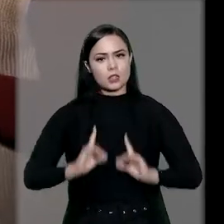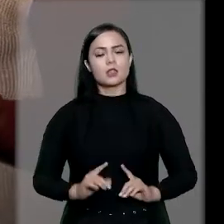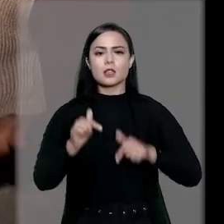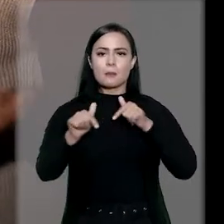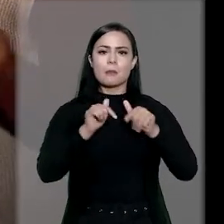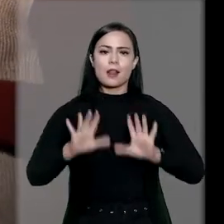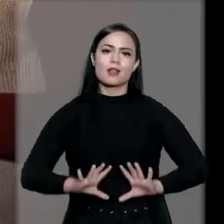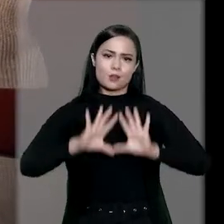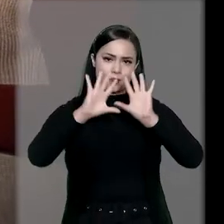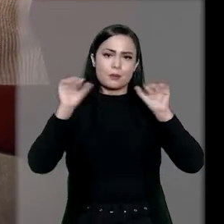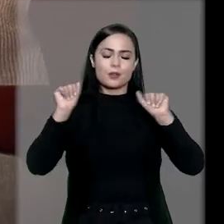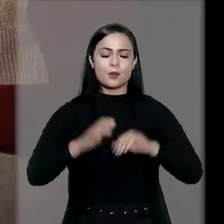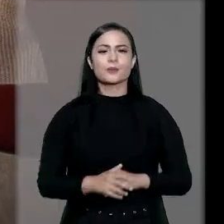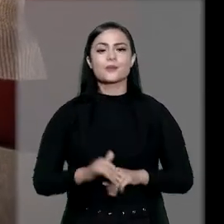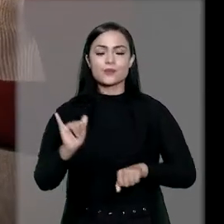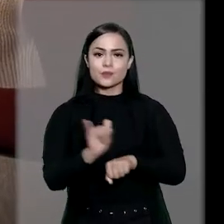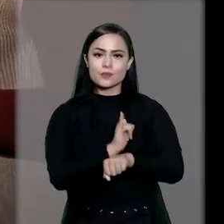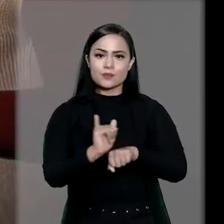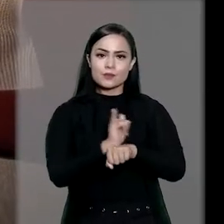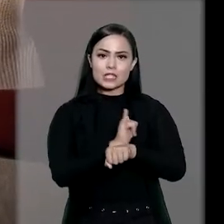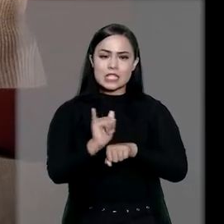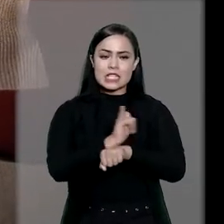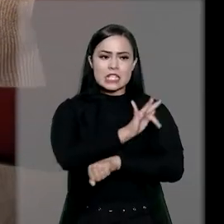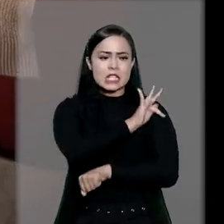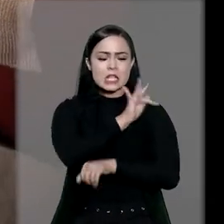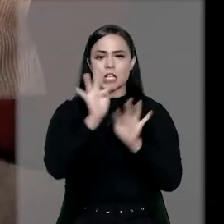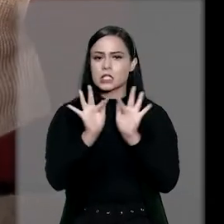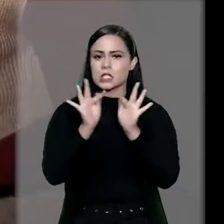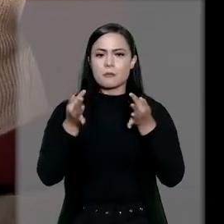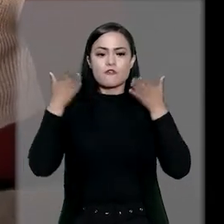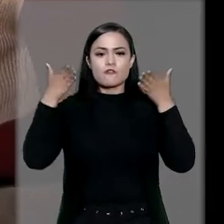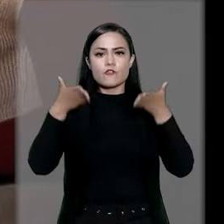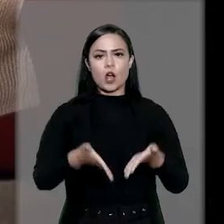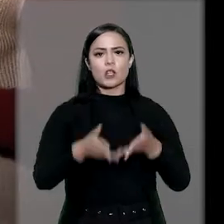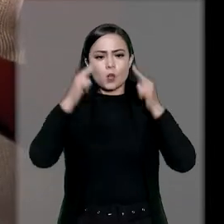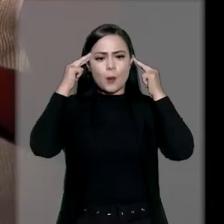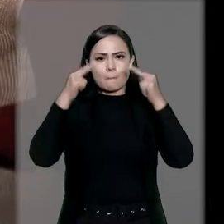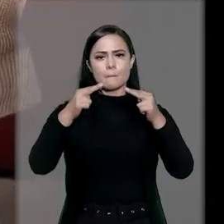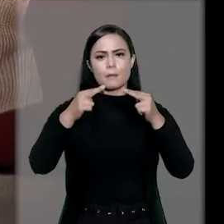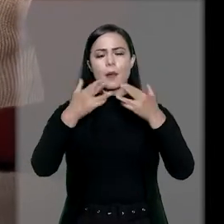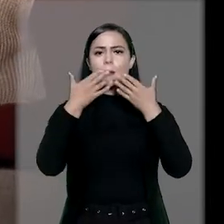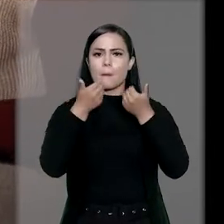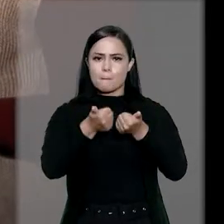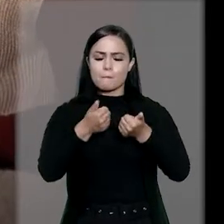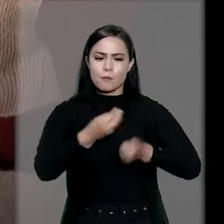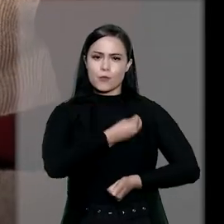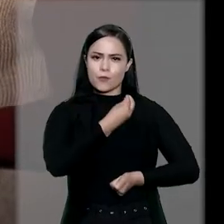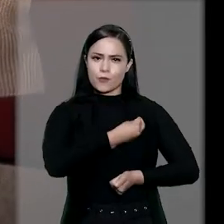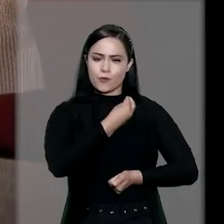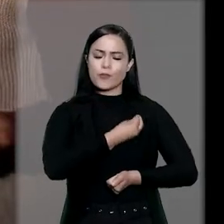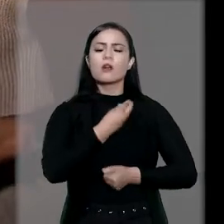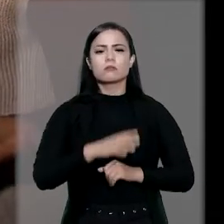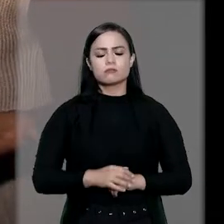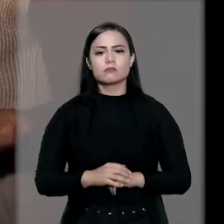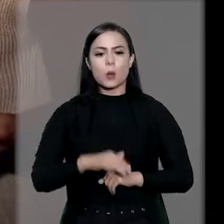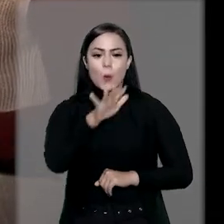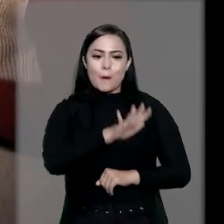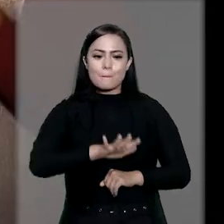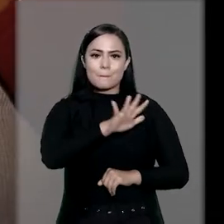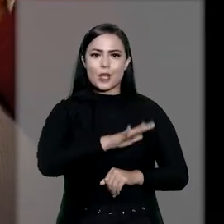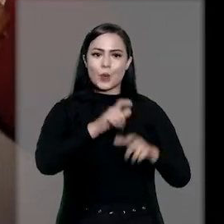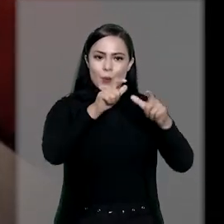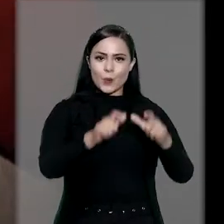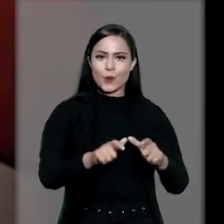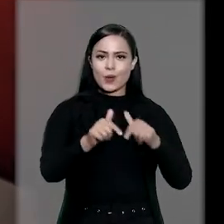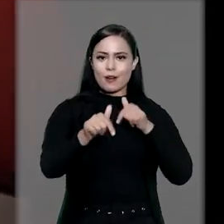deficiência que trabalham no Tribunal. São estratégias e técnicas simples, focadas no respeito e na boa convivência, que vão deixar o